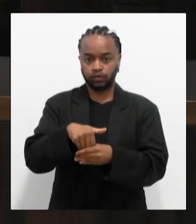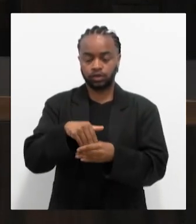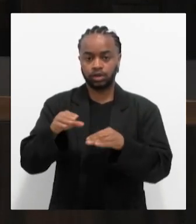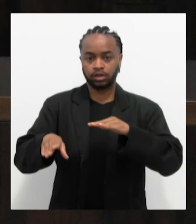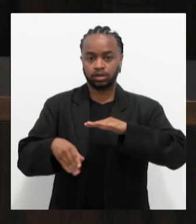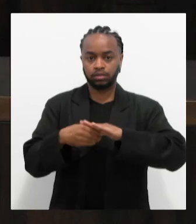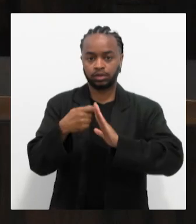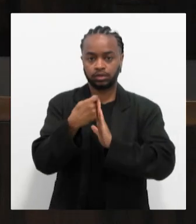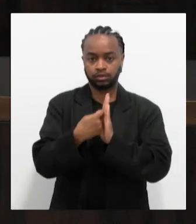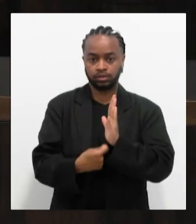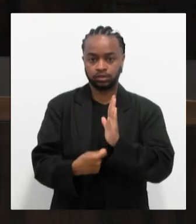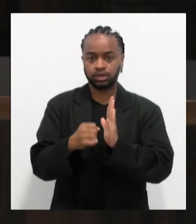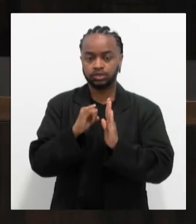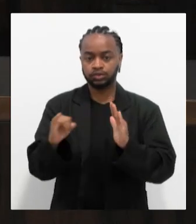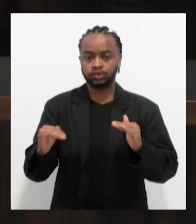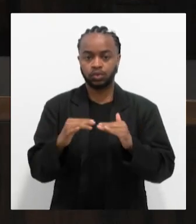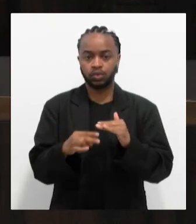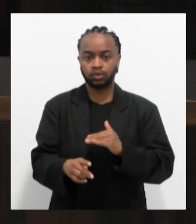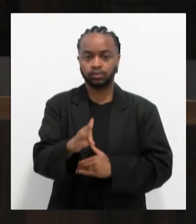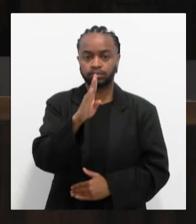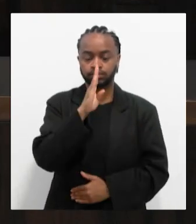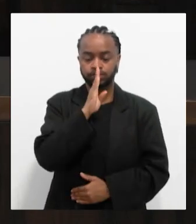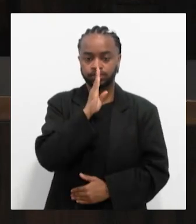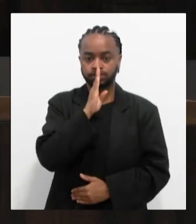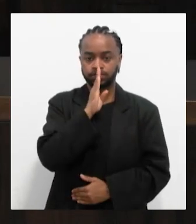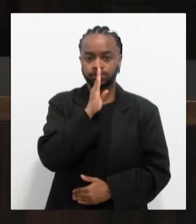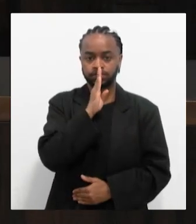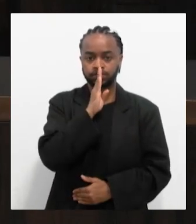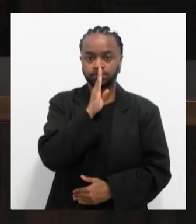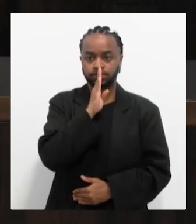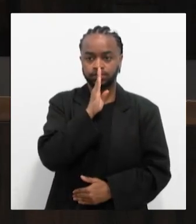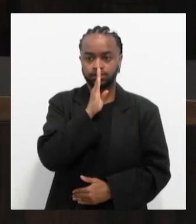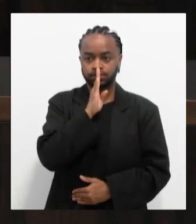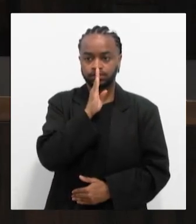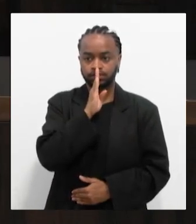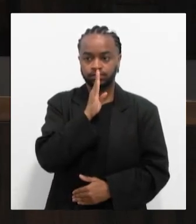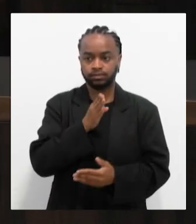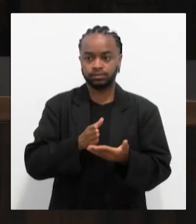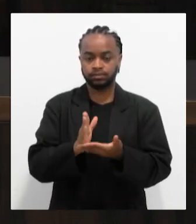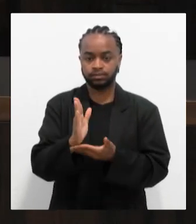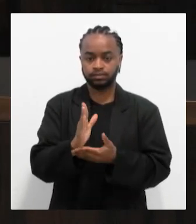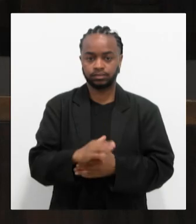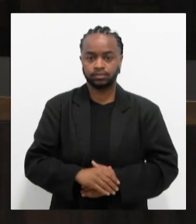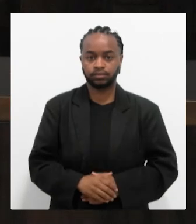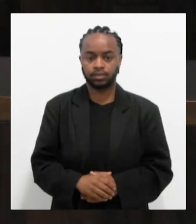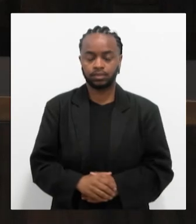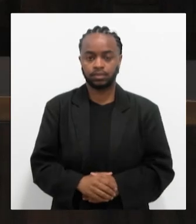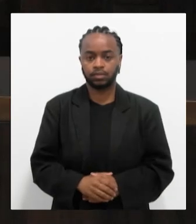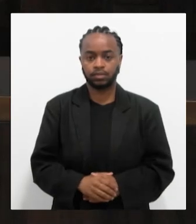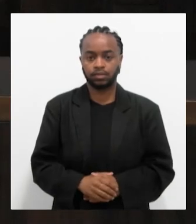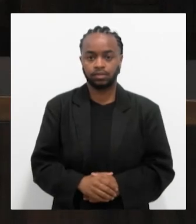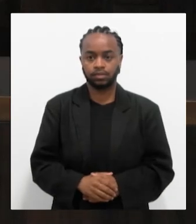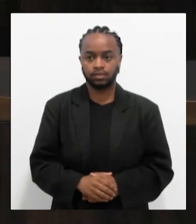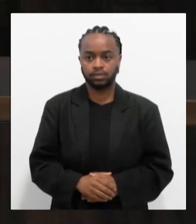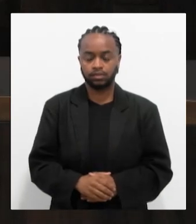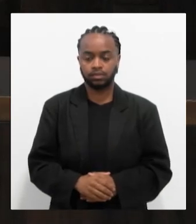emenda de redação. Os senhores que aprovam, permaneçam como estão. Aprovado.